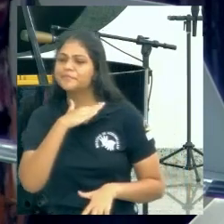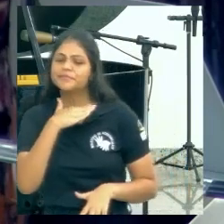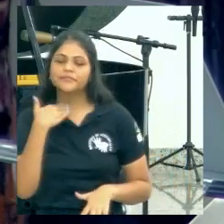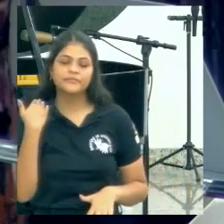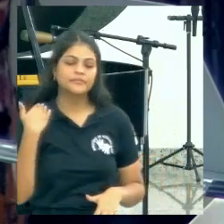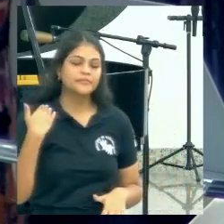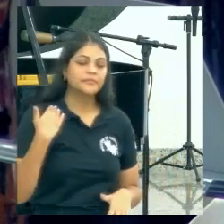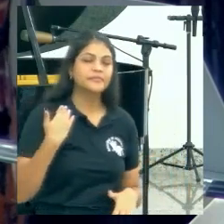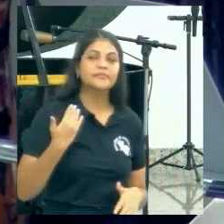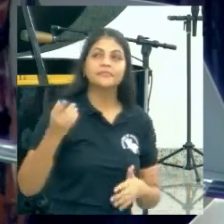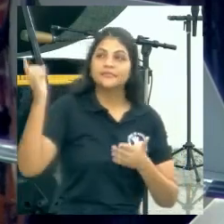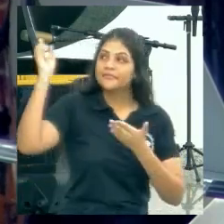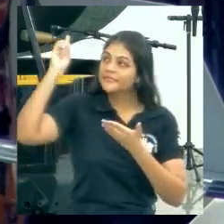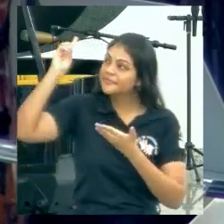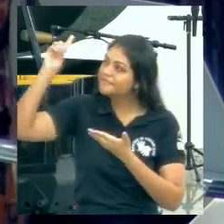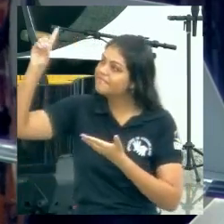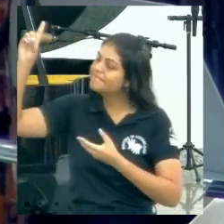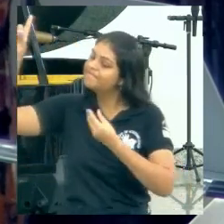Ele a vida.